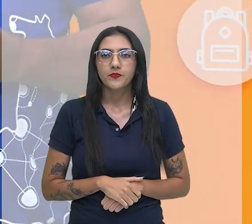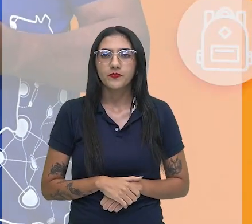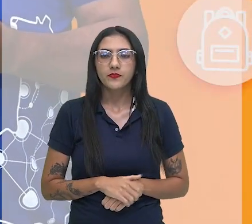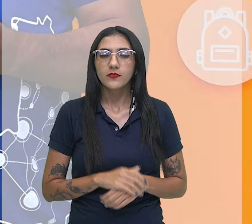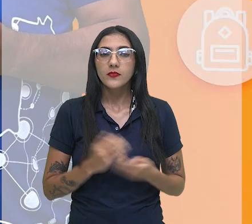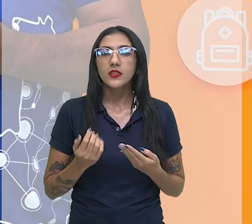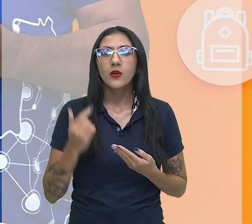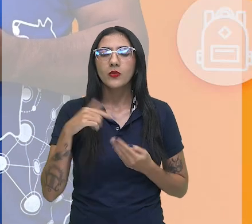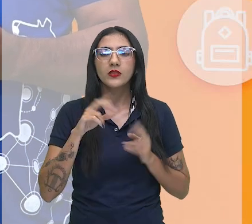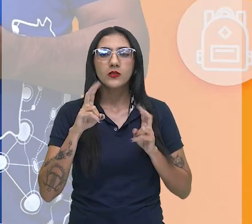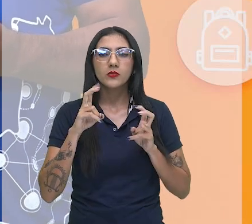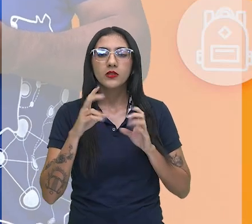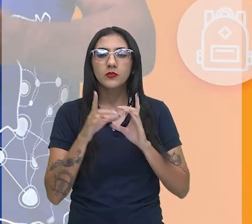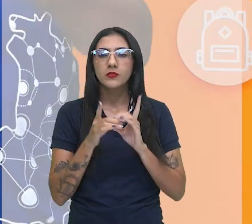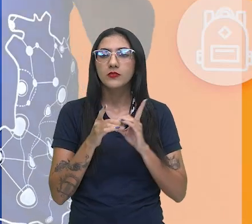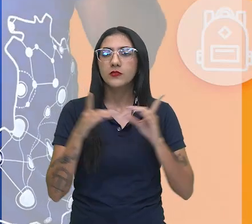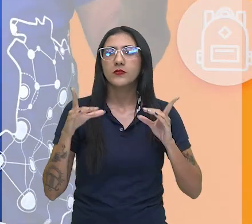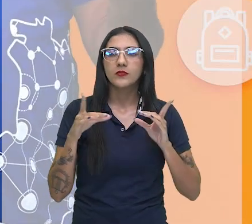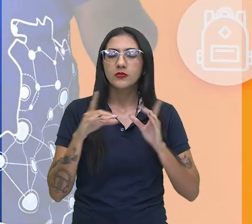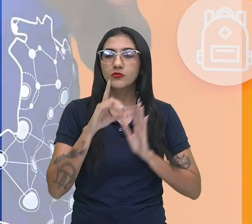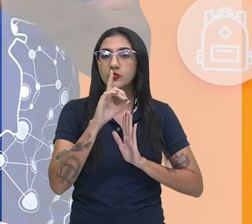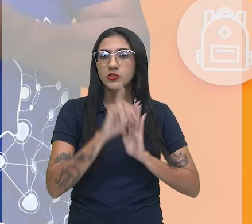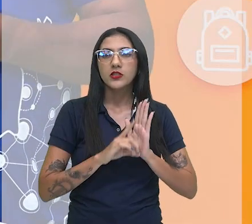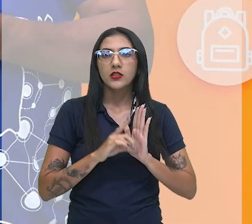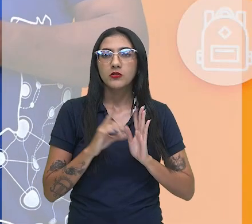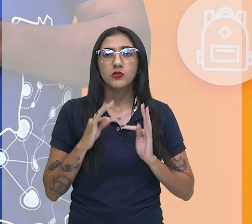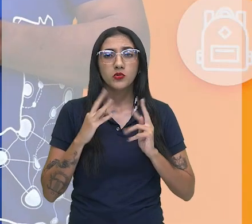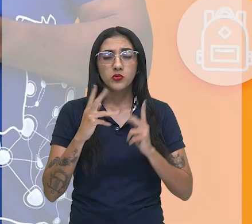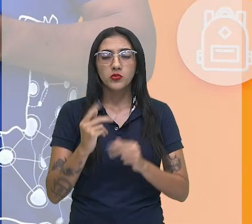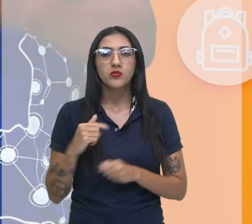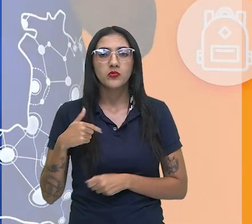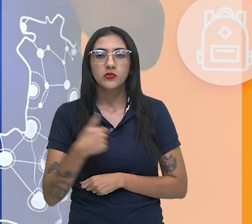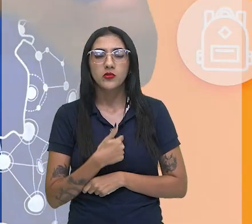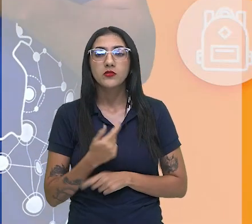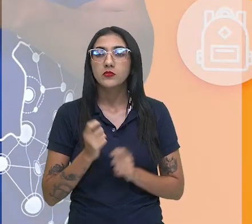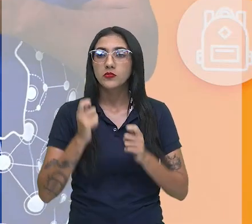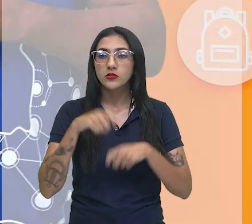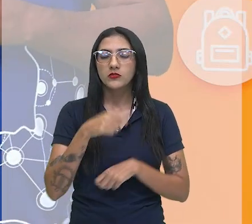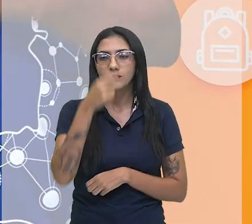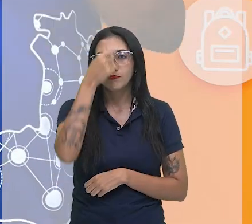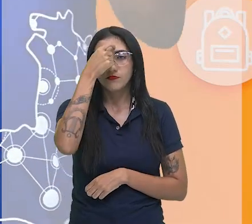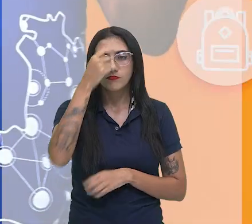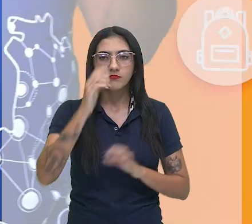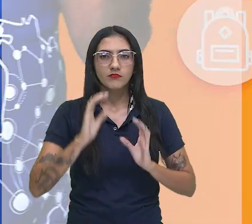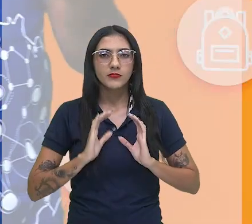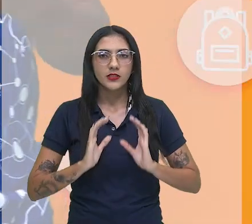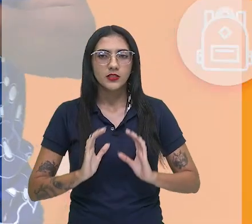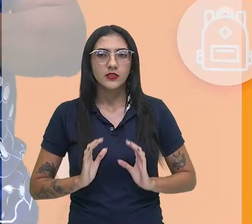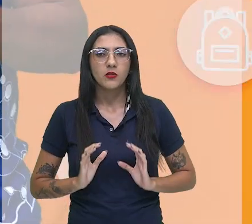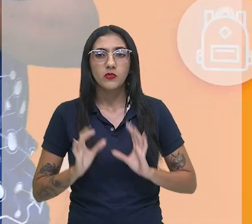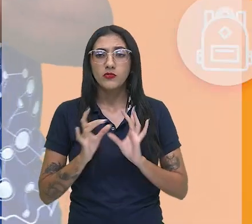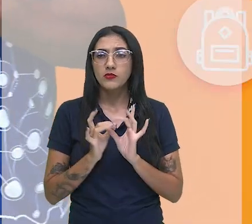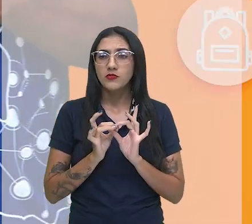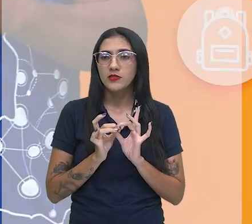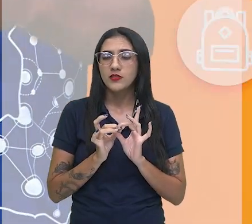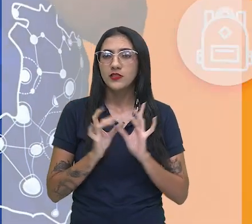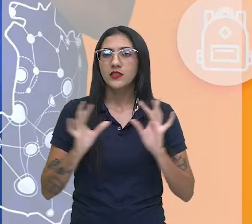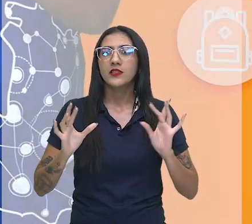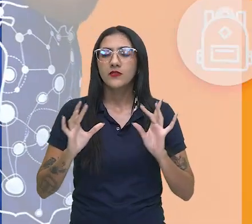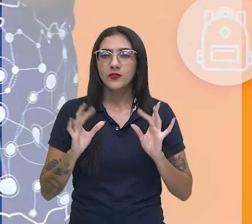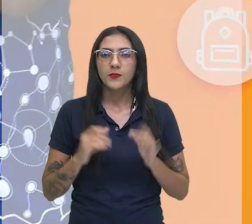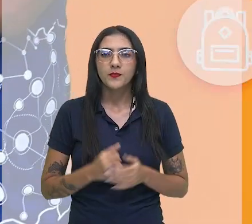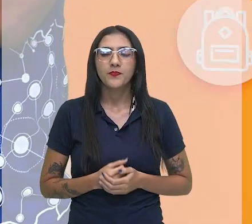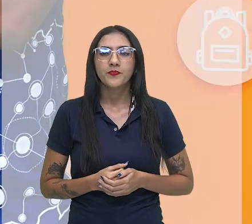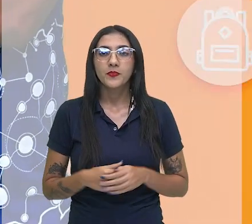espaço democrático de direito, onde todos nós podemos, né, como cidadãos livres, né, mas